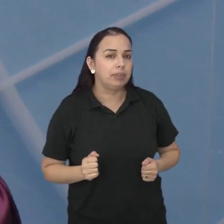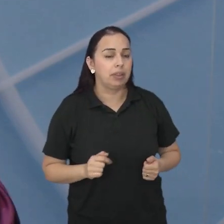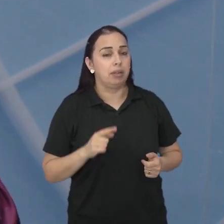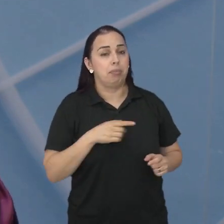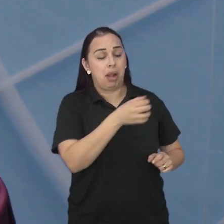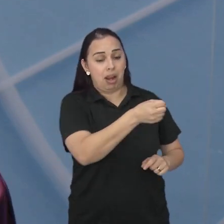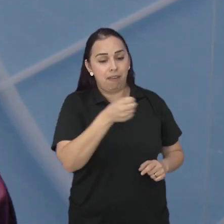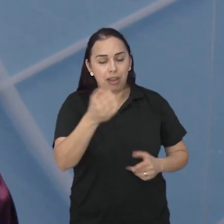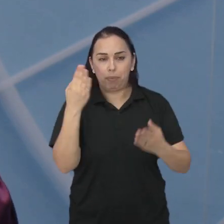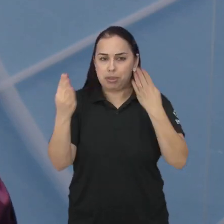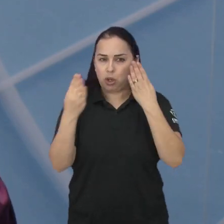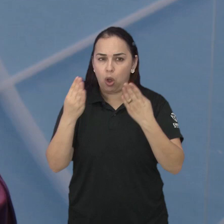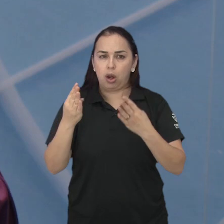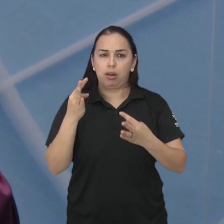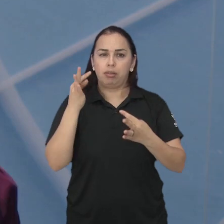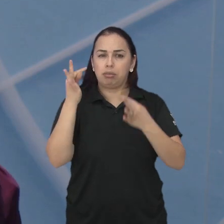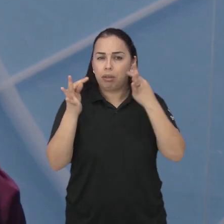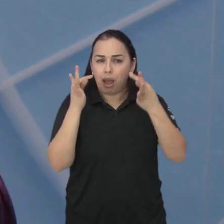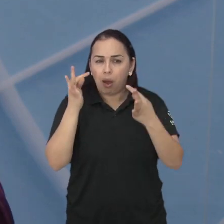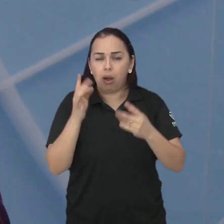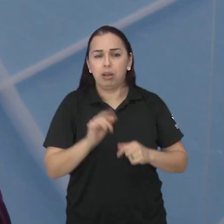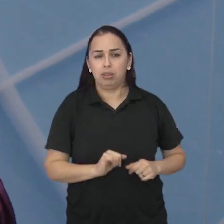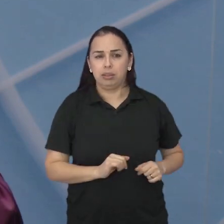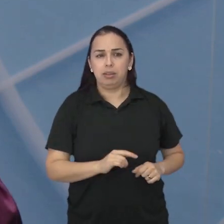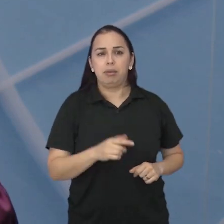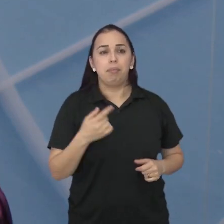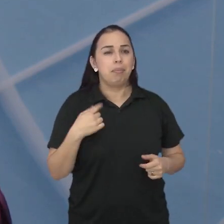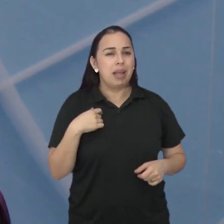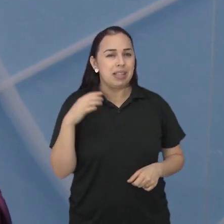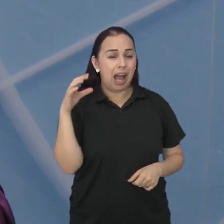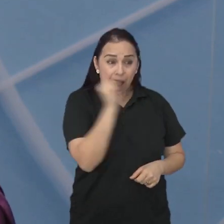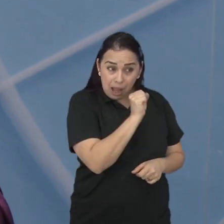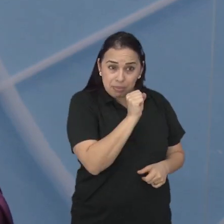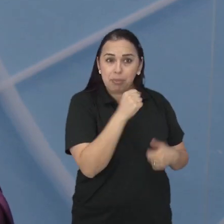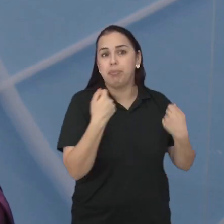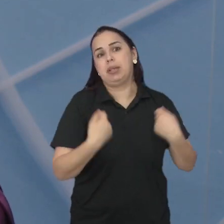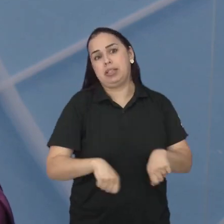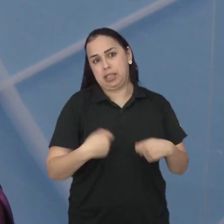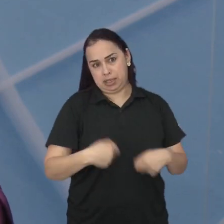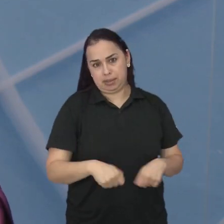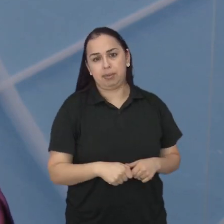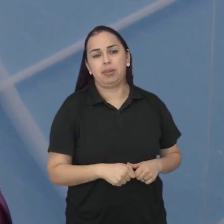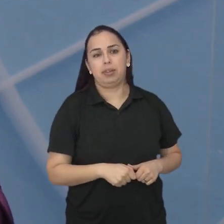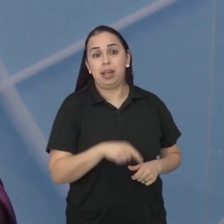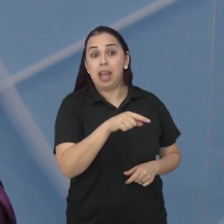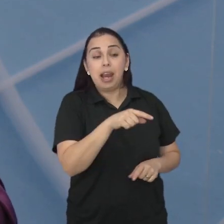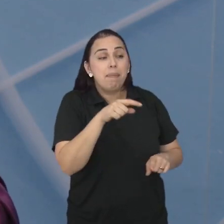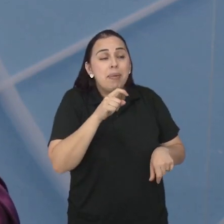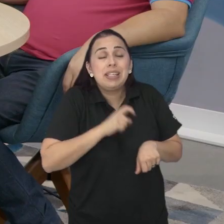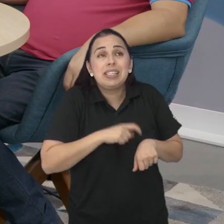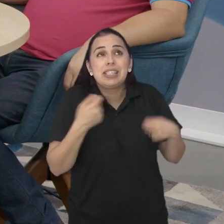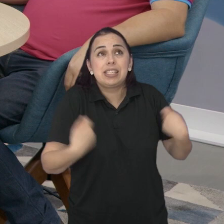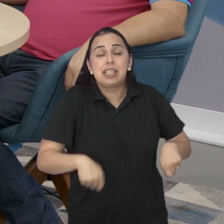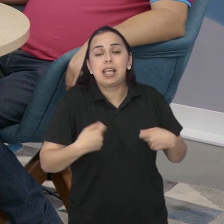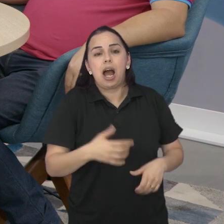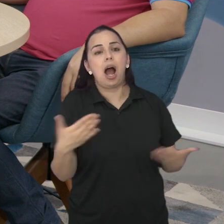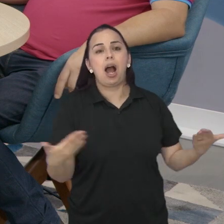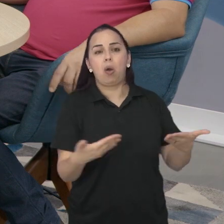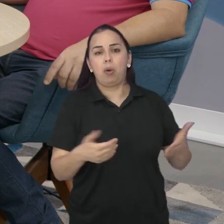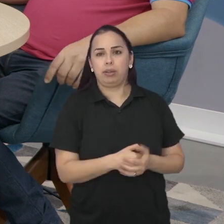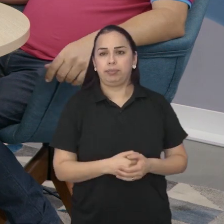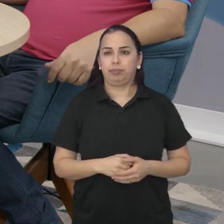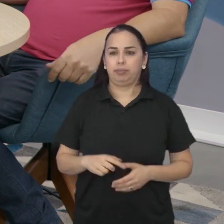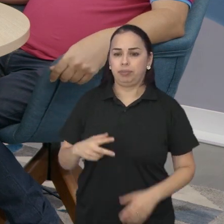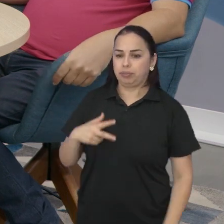no psicólogo, passar no psiquiatra? Então, assim, tem que ser pensado, tem que ser mais rápido? Tem. Porque ele está precisando naquele momento. Eu